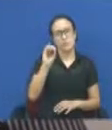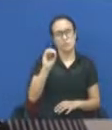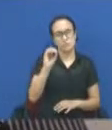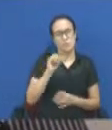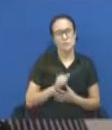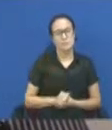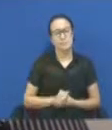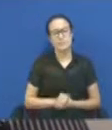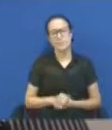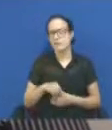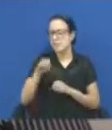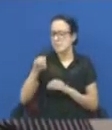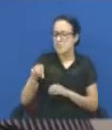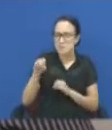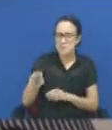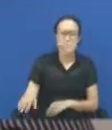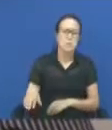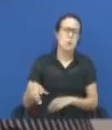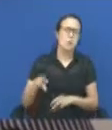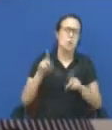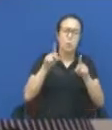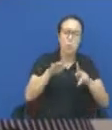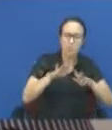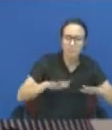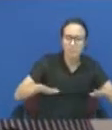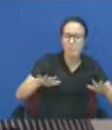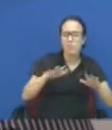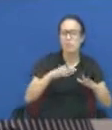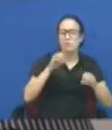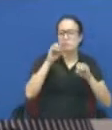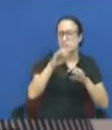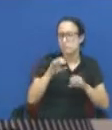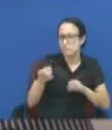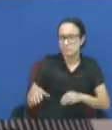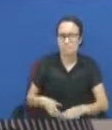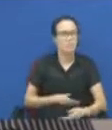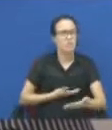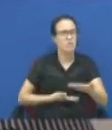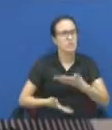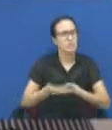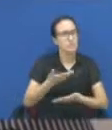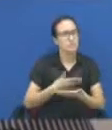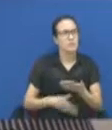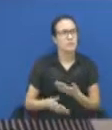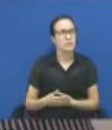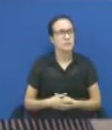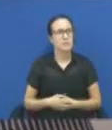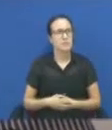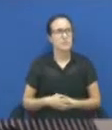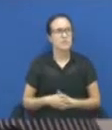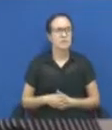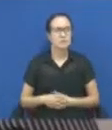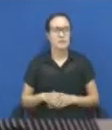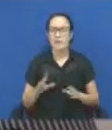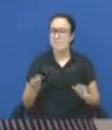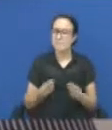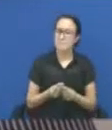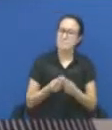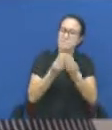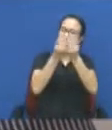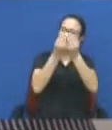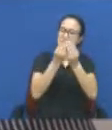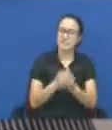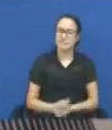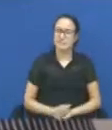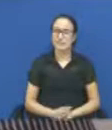tanto, e às vezes fazer celebração ecumênica, que eu vi umas dele, tive a oportunidade de ver um dia pessoalmente, como é gostoso conversar com ele